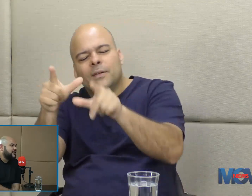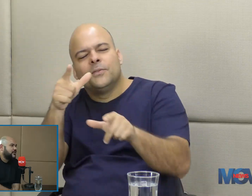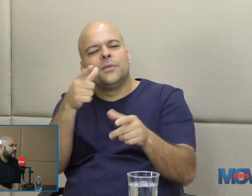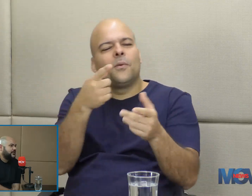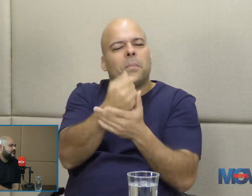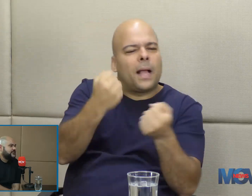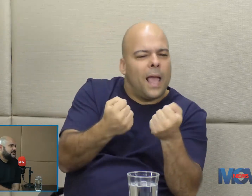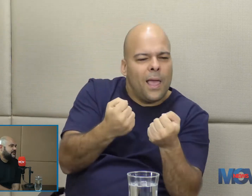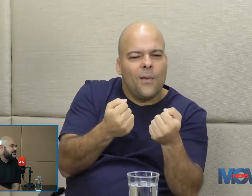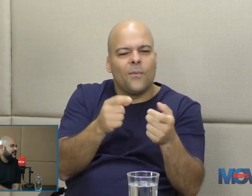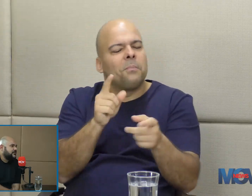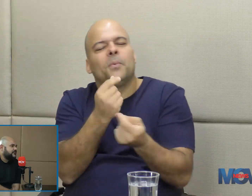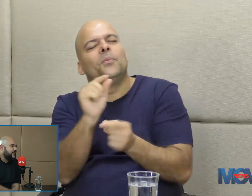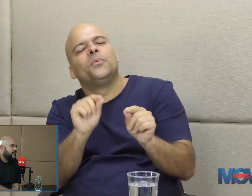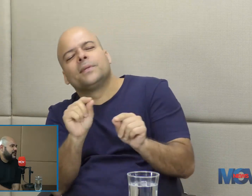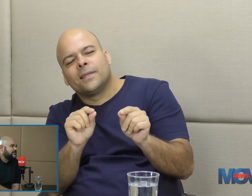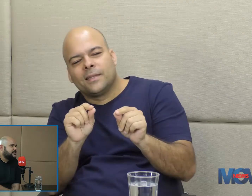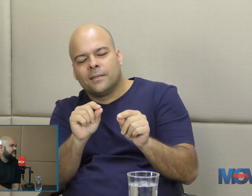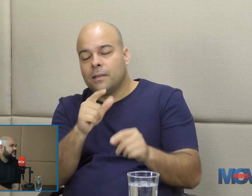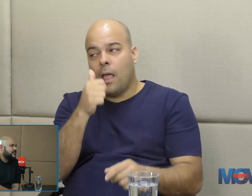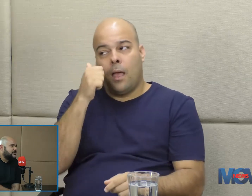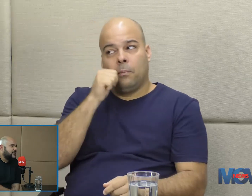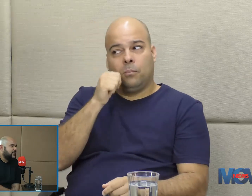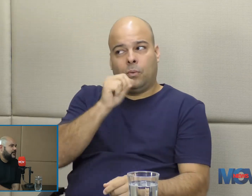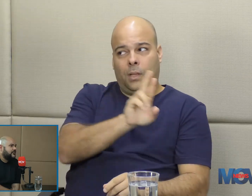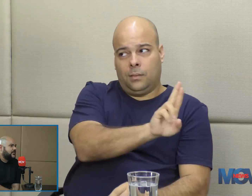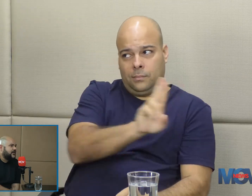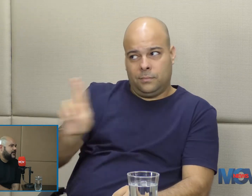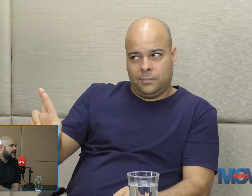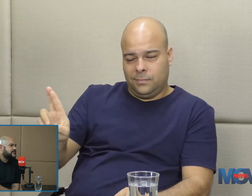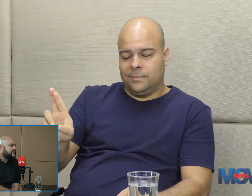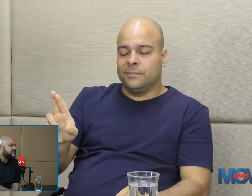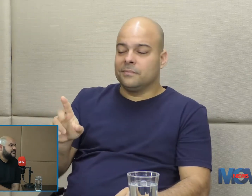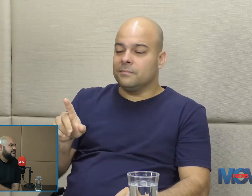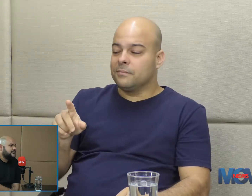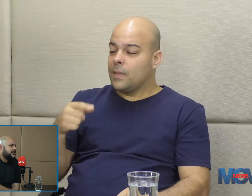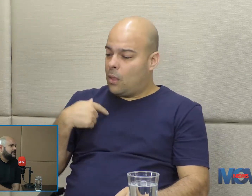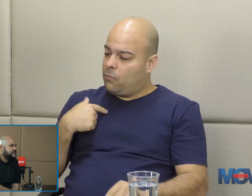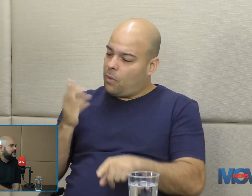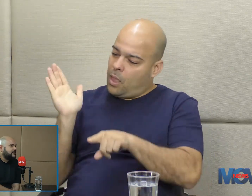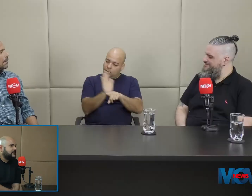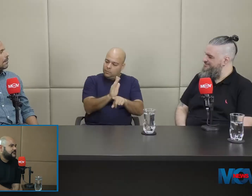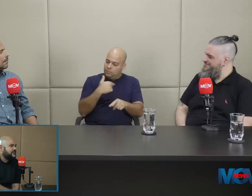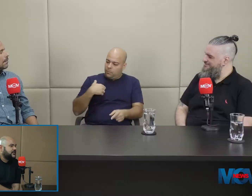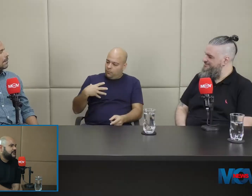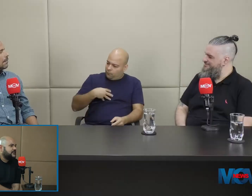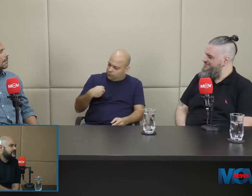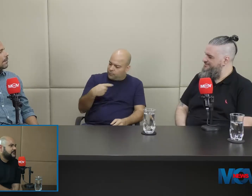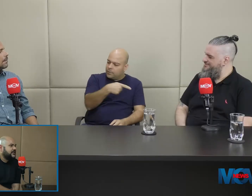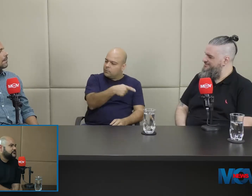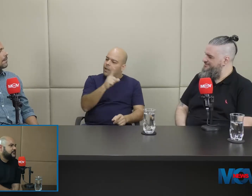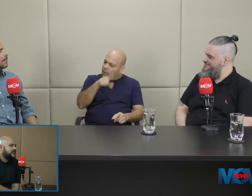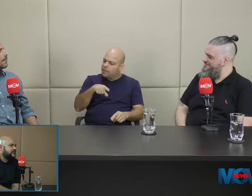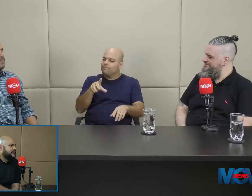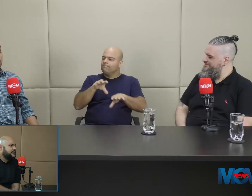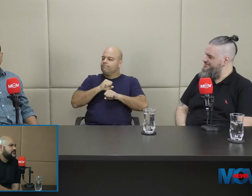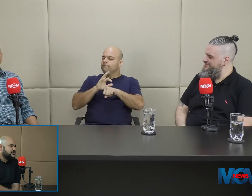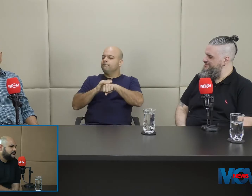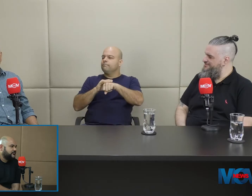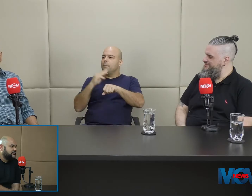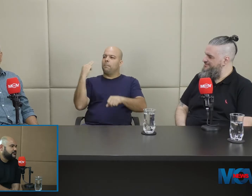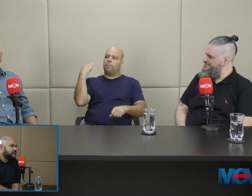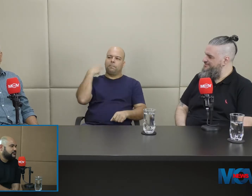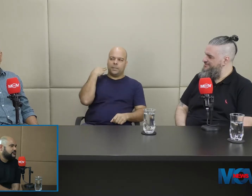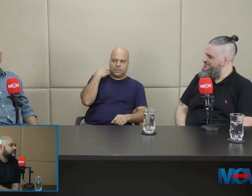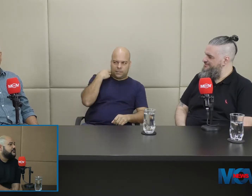perguntava, o que é que você quer? Você quer uma viagem? Você quer um carro, uma casa? E lá tinha uma mulher que respondeu que ela tinha